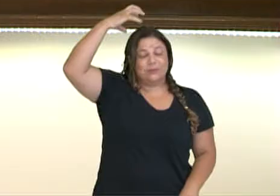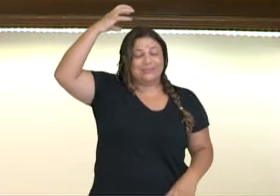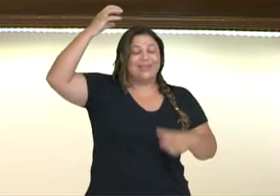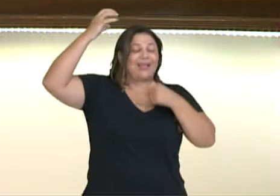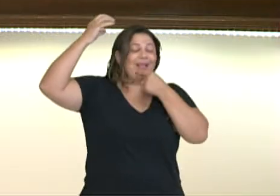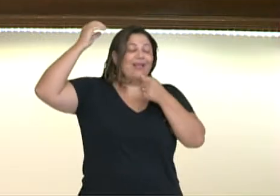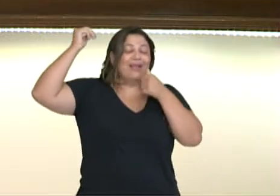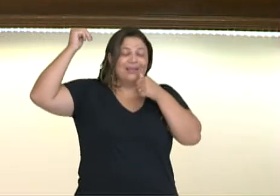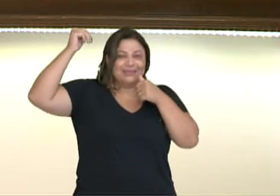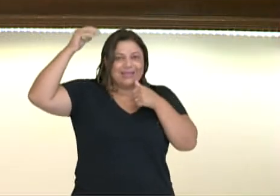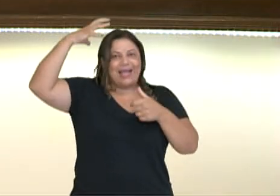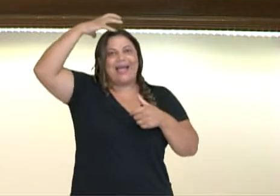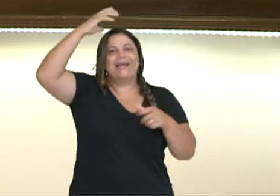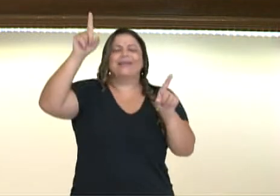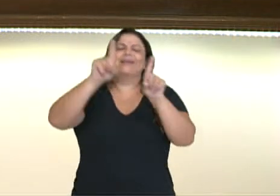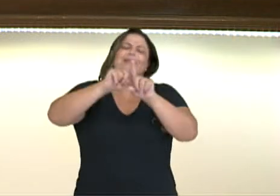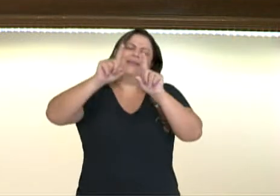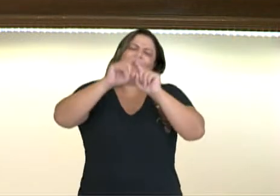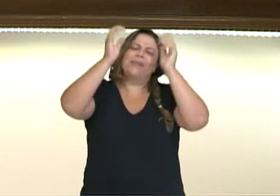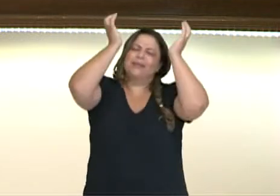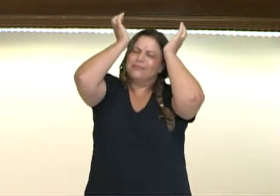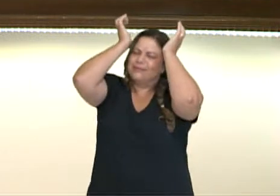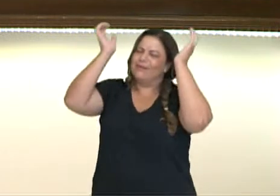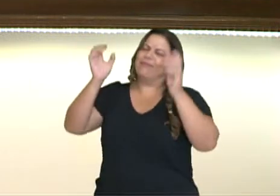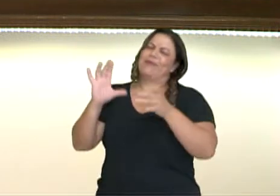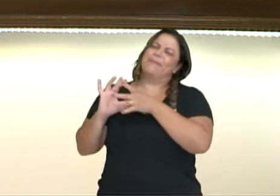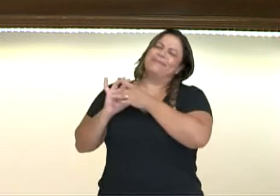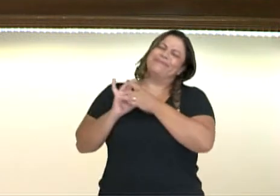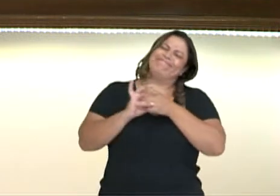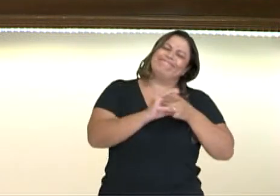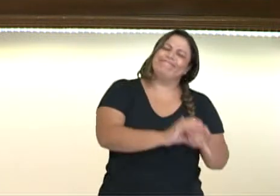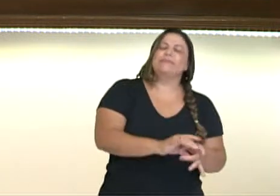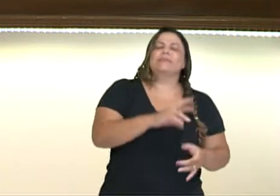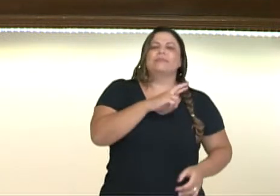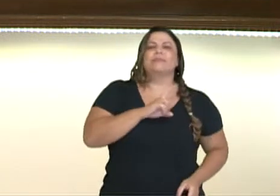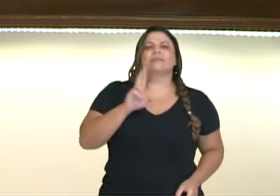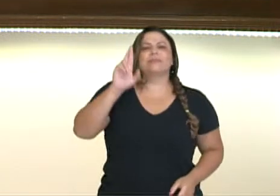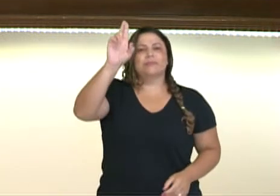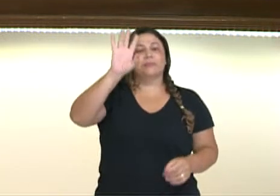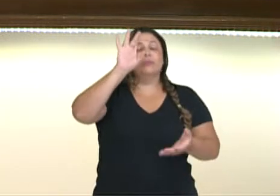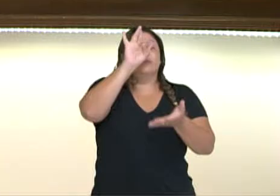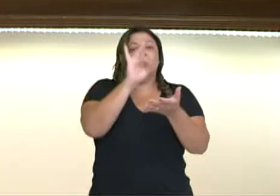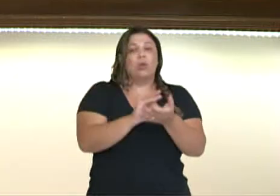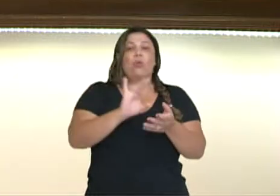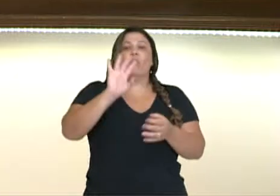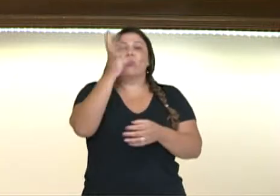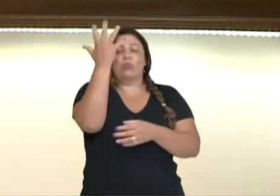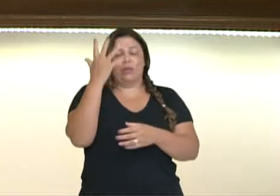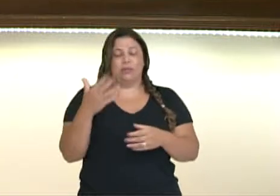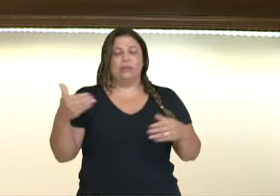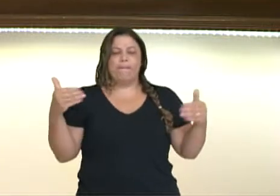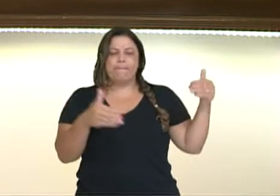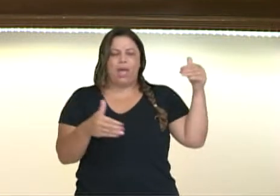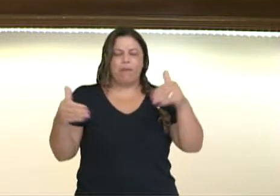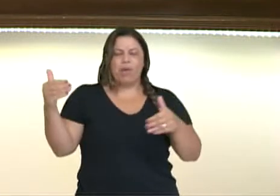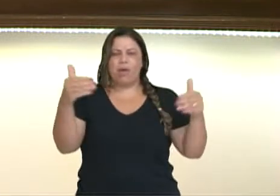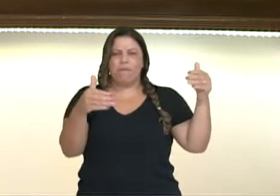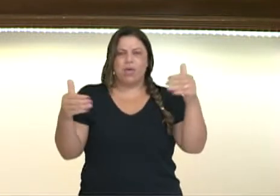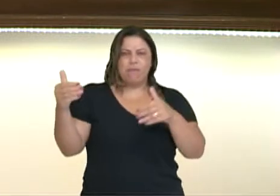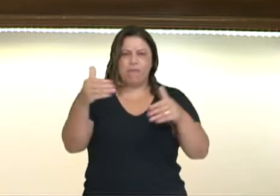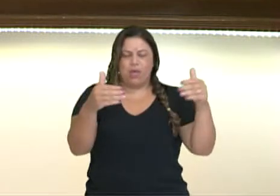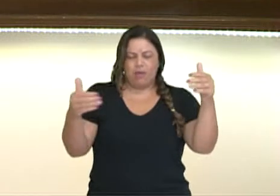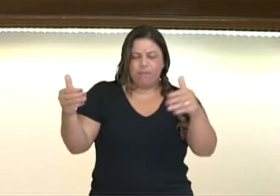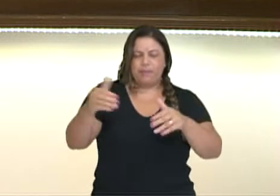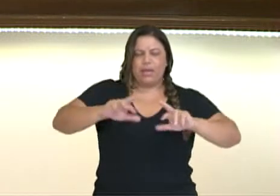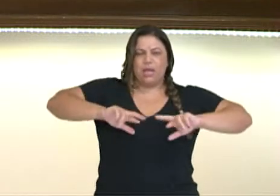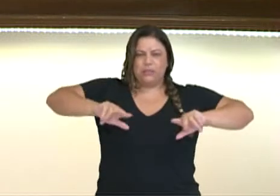muito ligados à parte religiosa, tá? E com o fato dos acontecimentos históricos, principalmente as invasões das cruzadas, a abertura